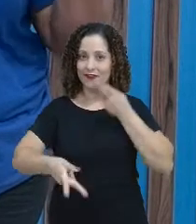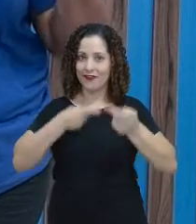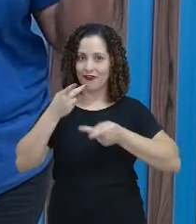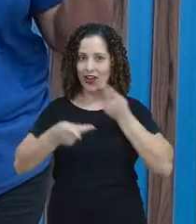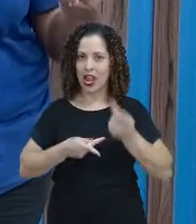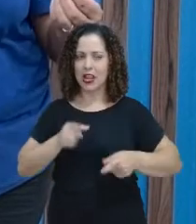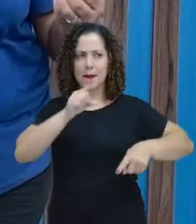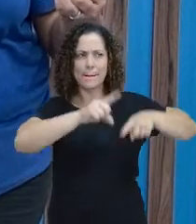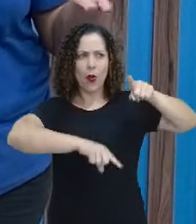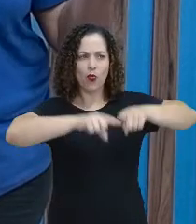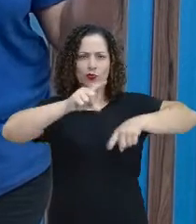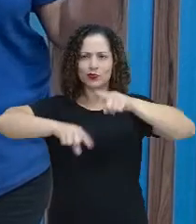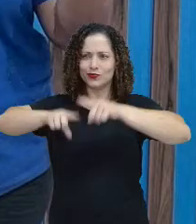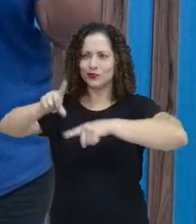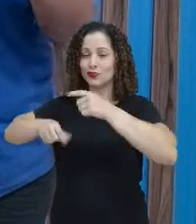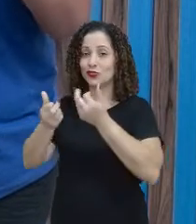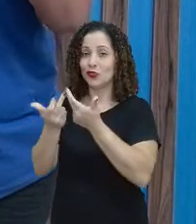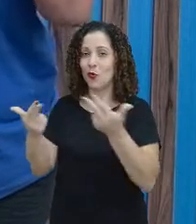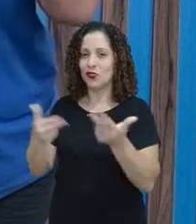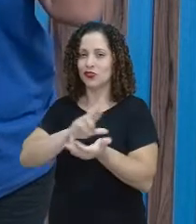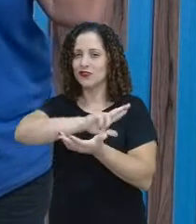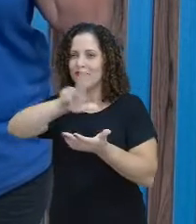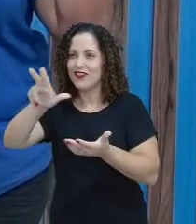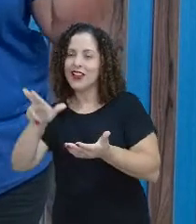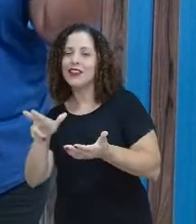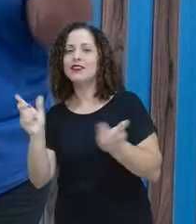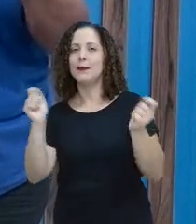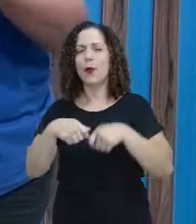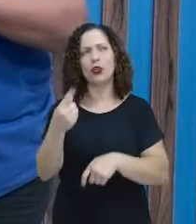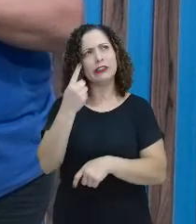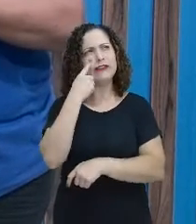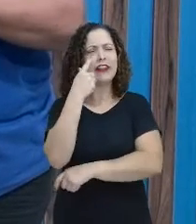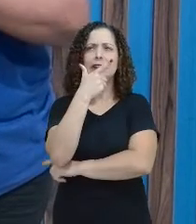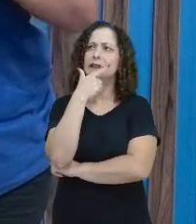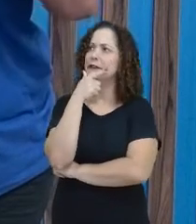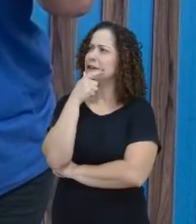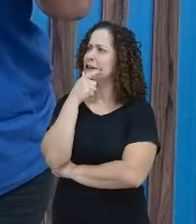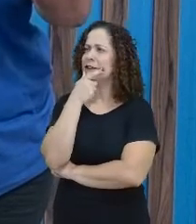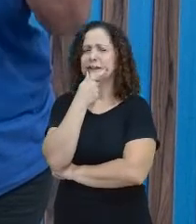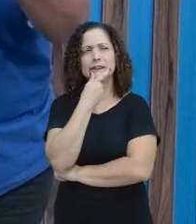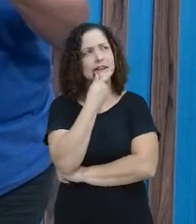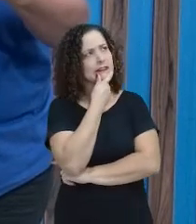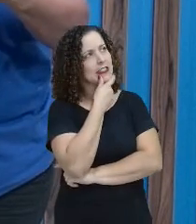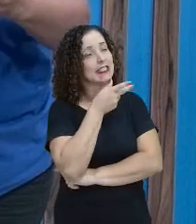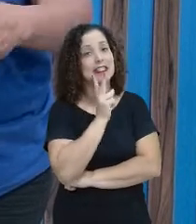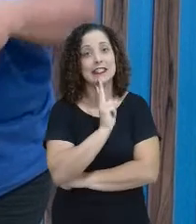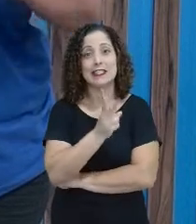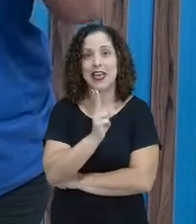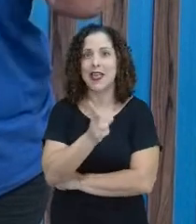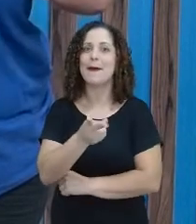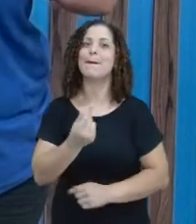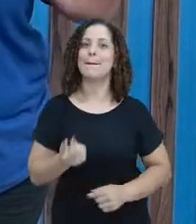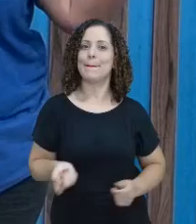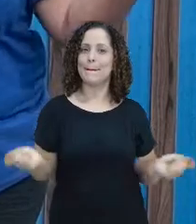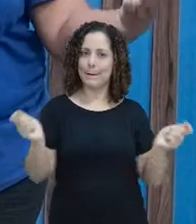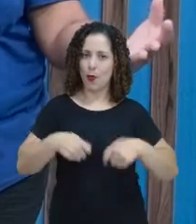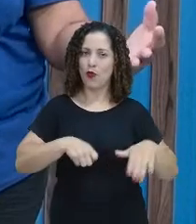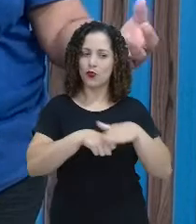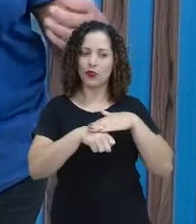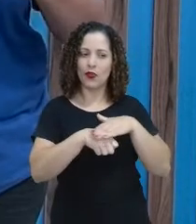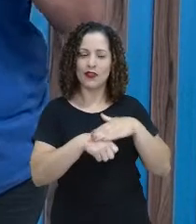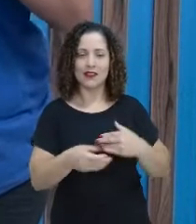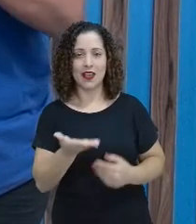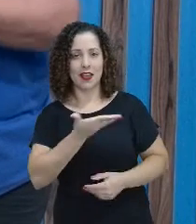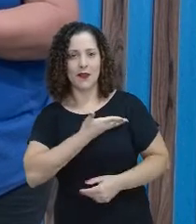que a gente pode fazer de metal. Então, você vai aí observando ao teu redor. Como sempre, eu sugiro, pode conversar com seus